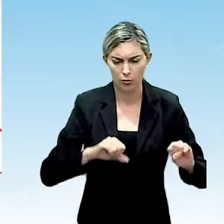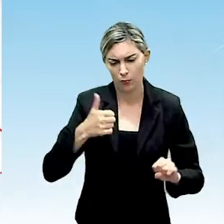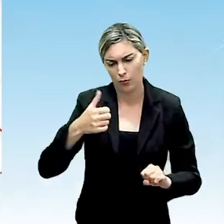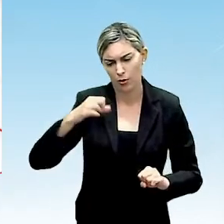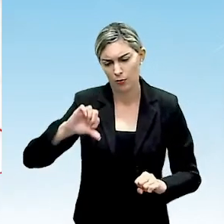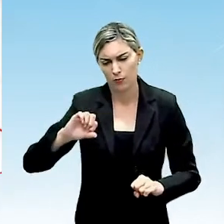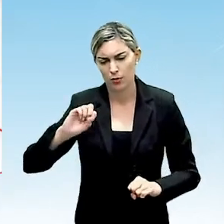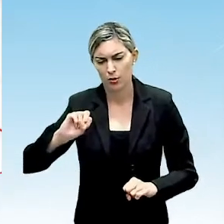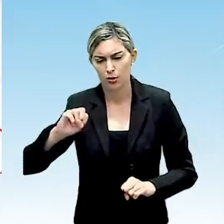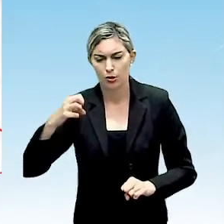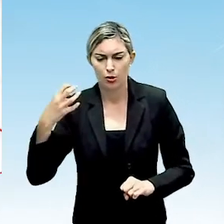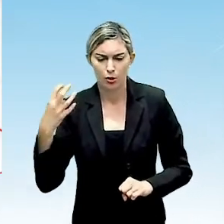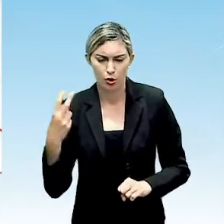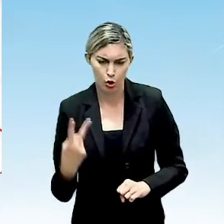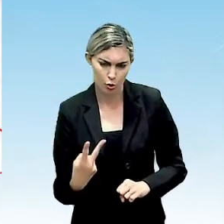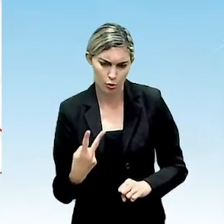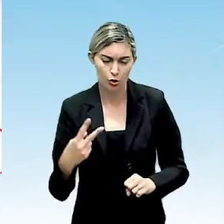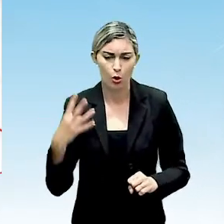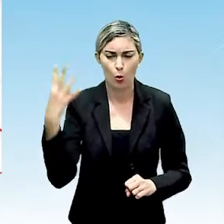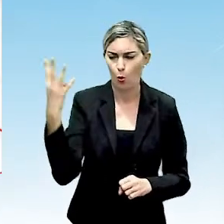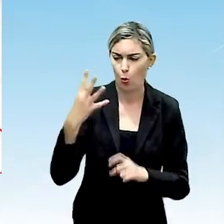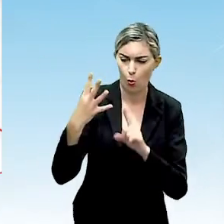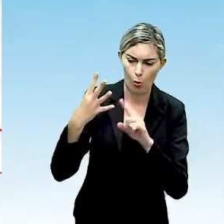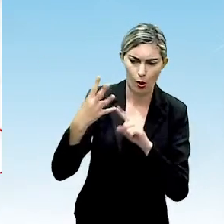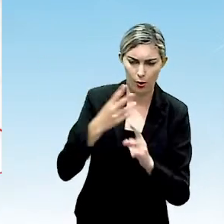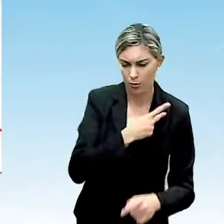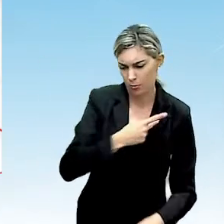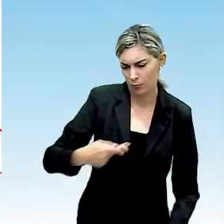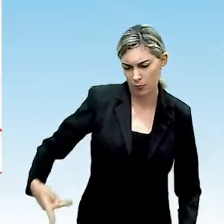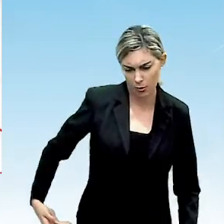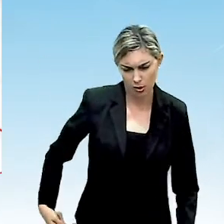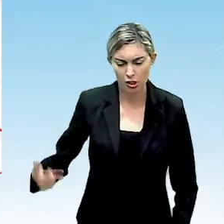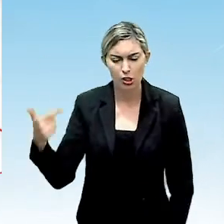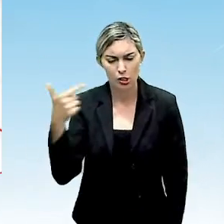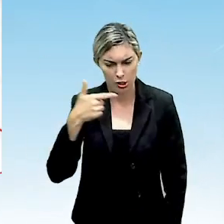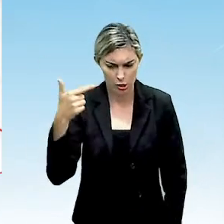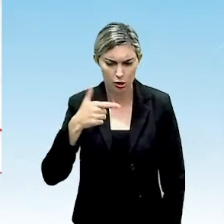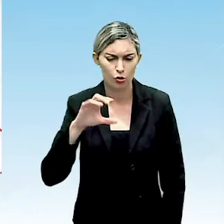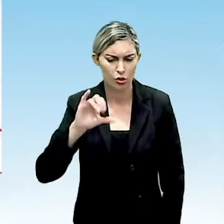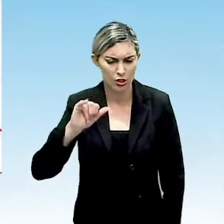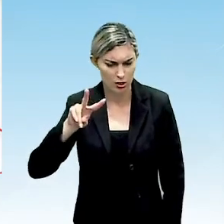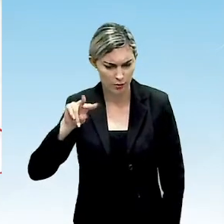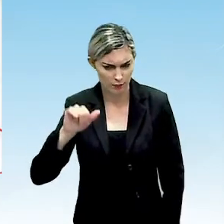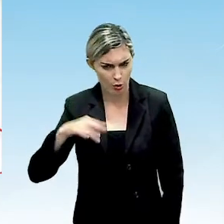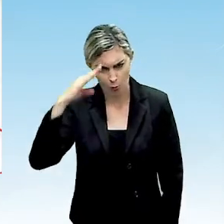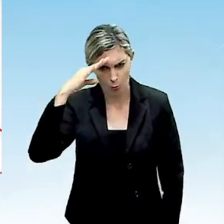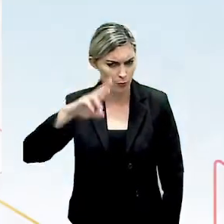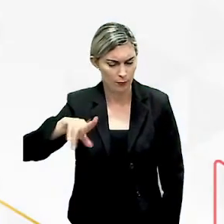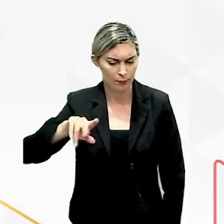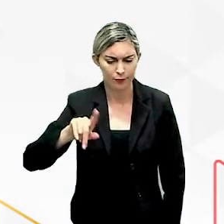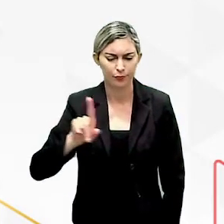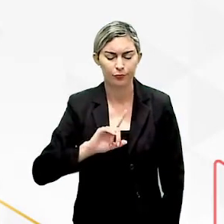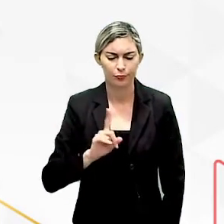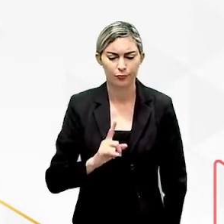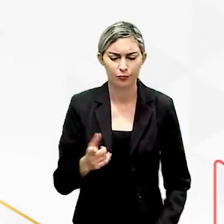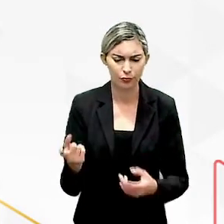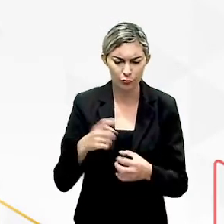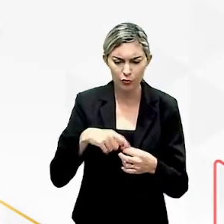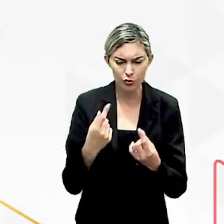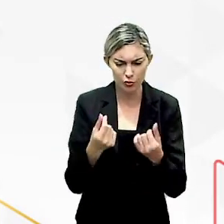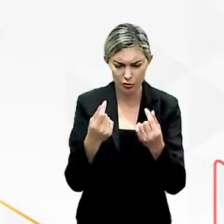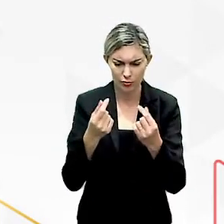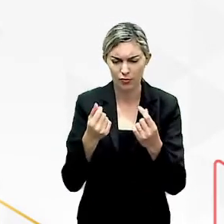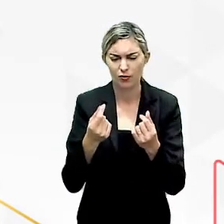será o 4º presidente da república, segundo civil, concorda? Vai recuperar essas finanças do governo